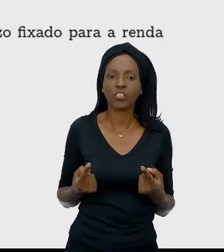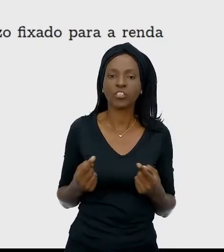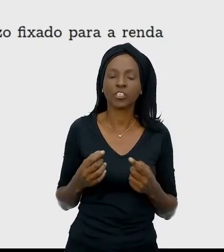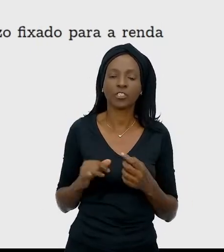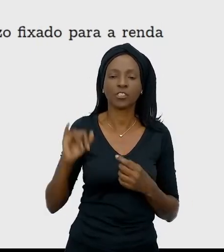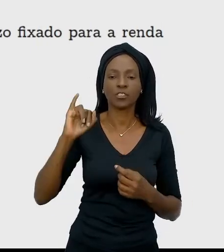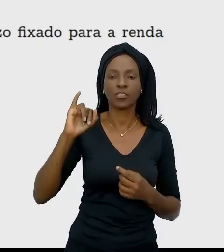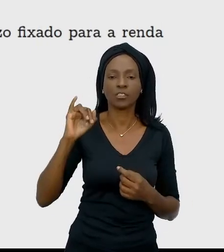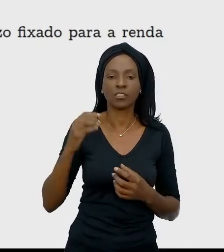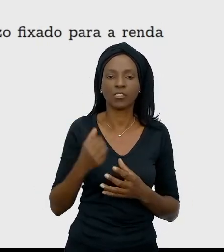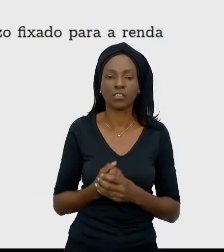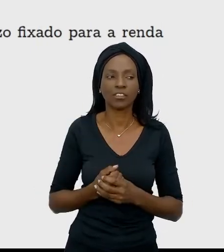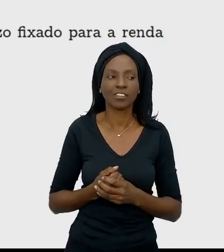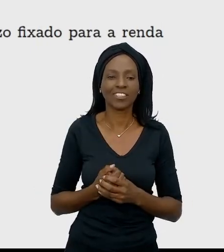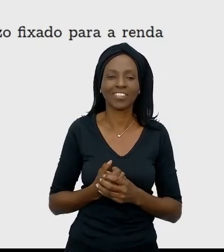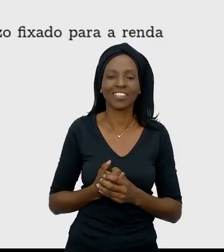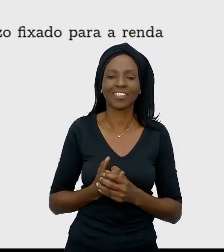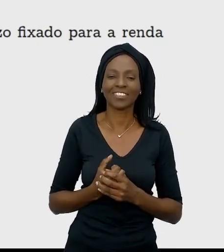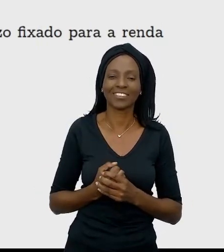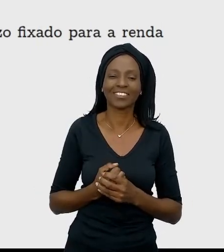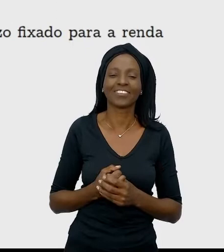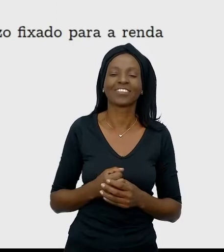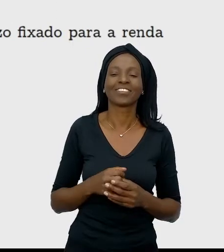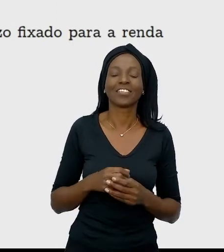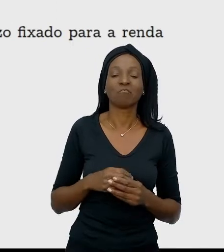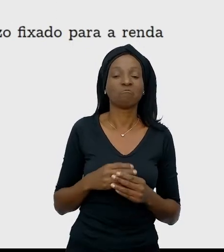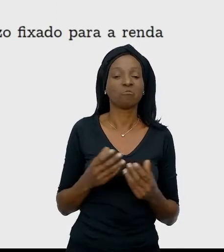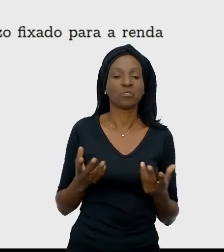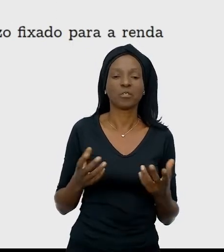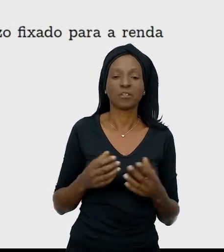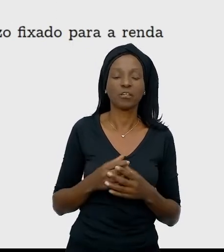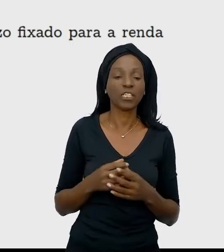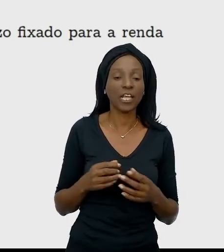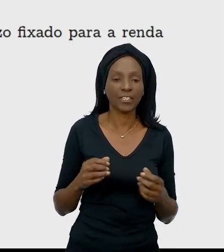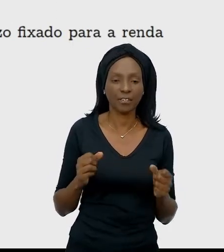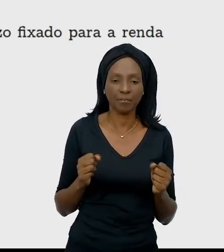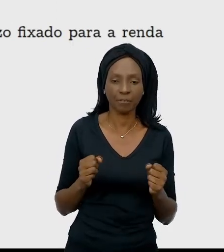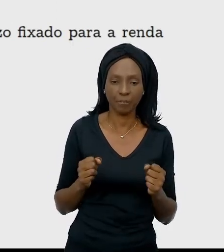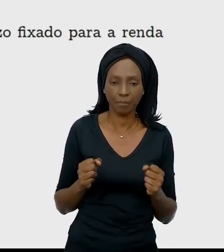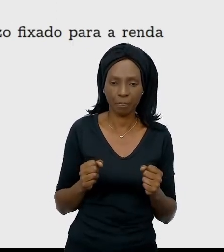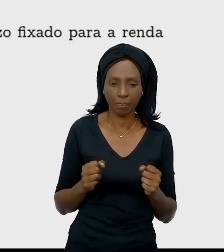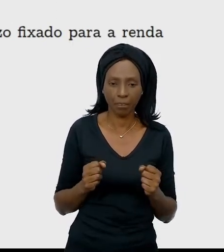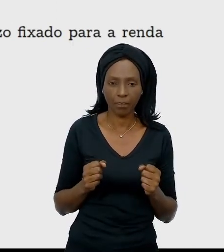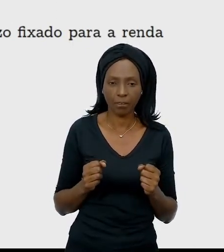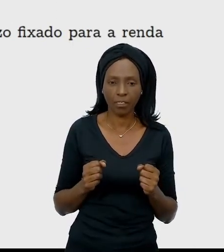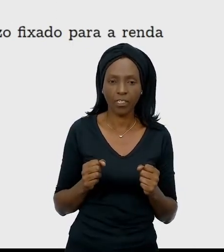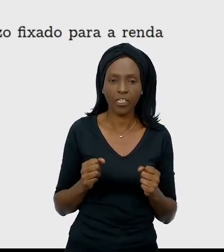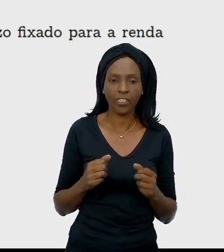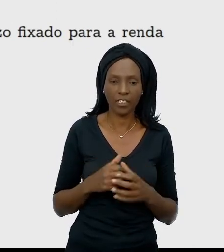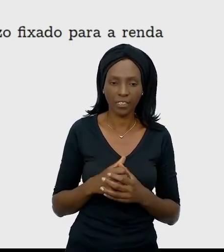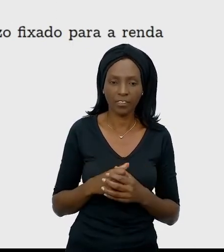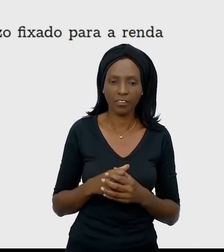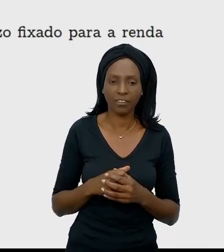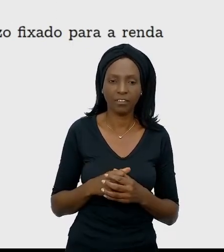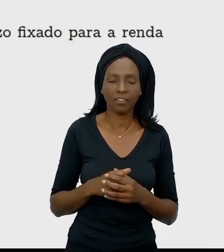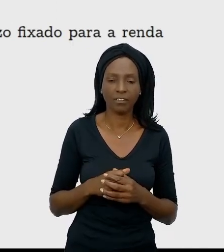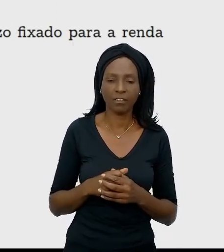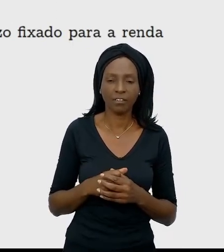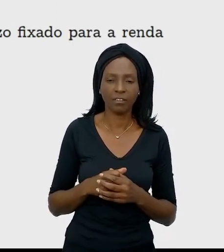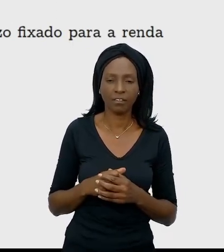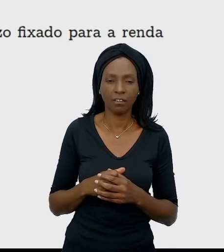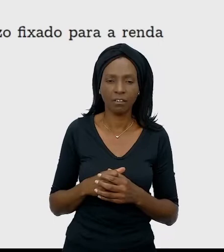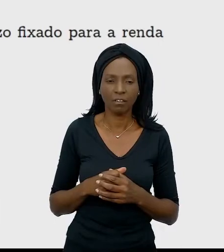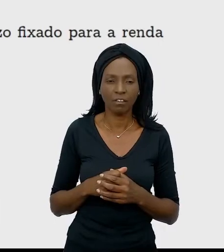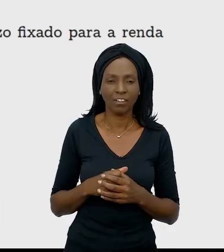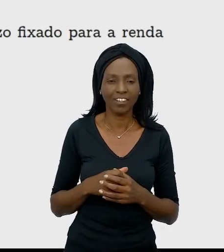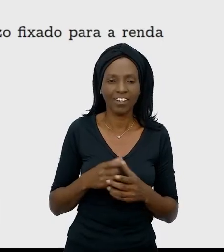N. Isso daí aí é juros, né? Quando a gente calcula o montante, a gente quer saber aí as taxas. Então, a gente tem aí, o